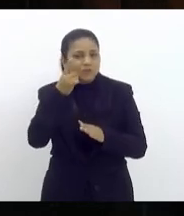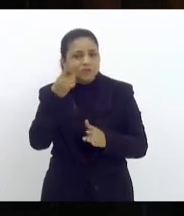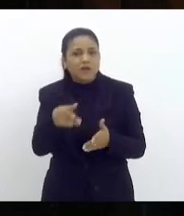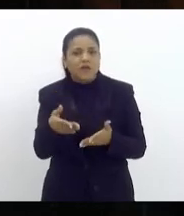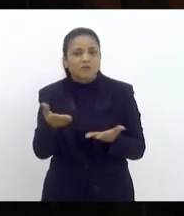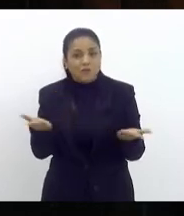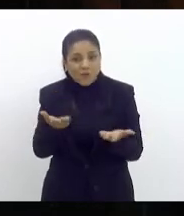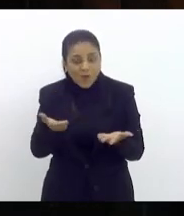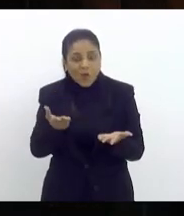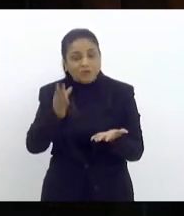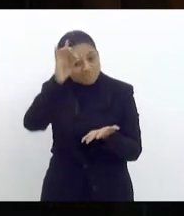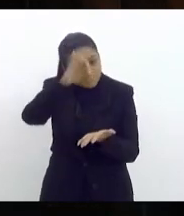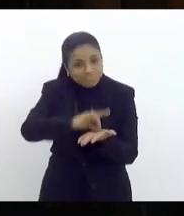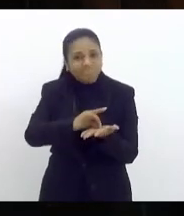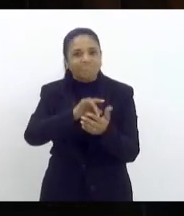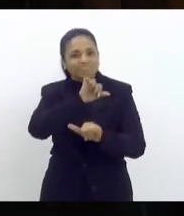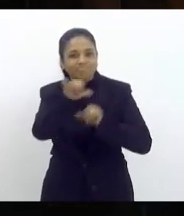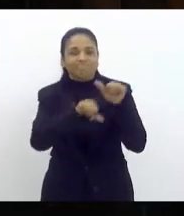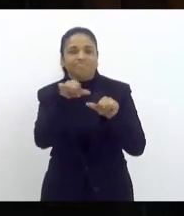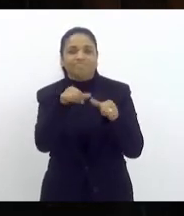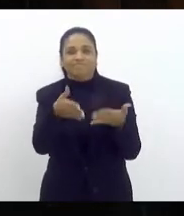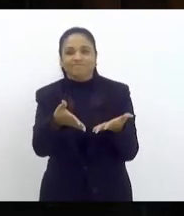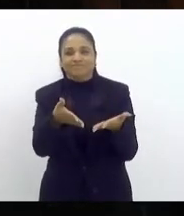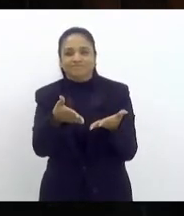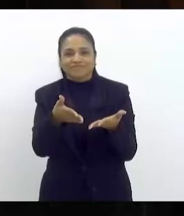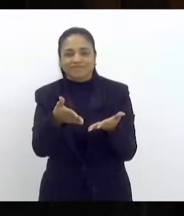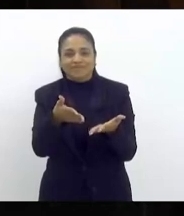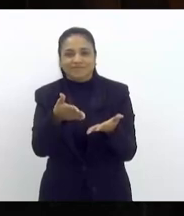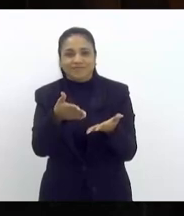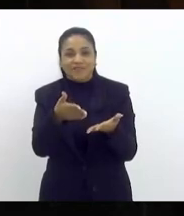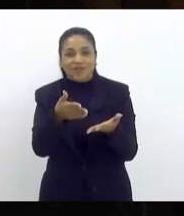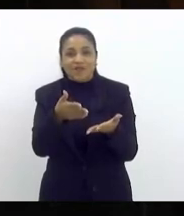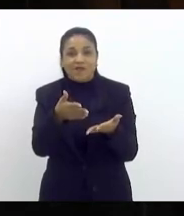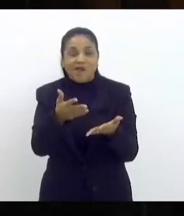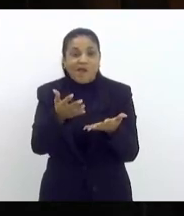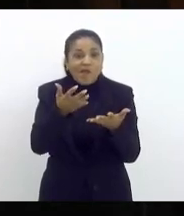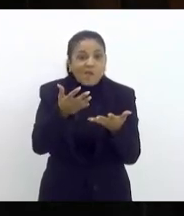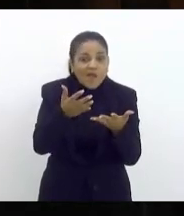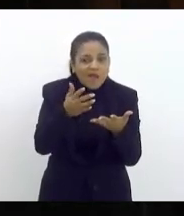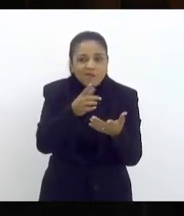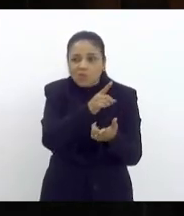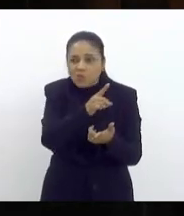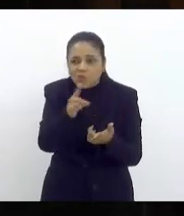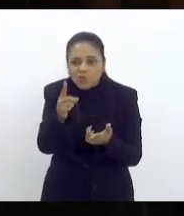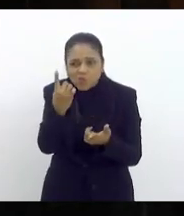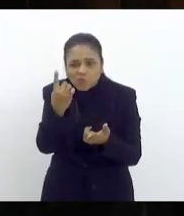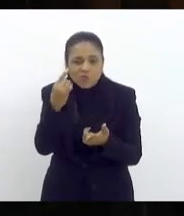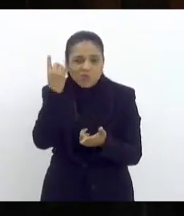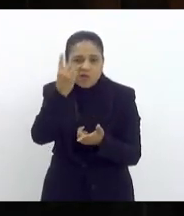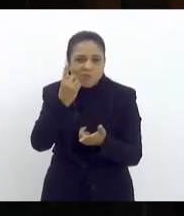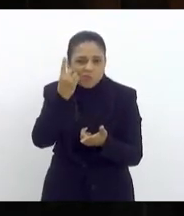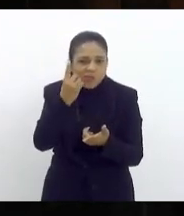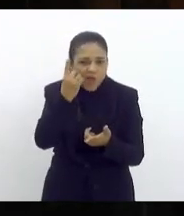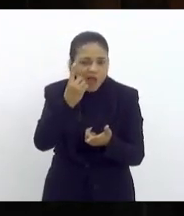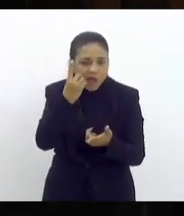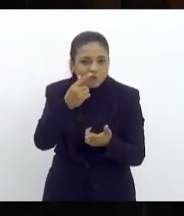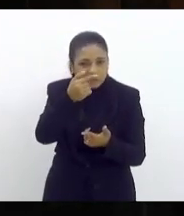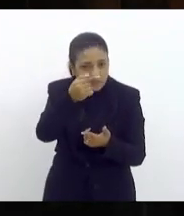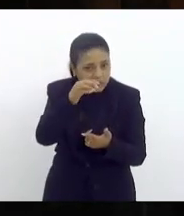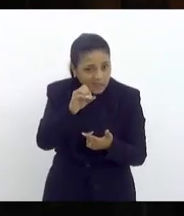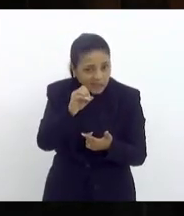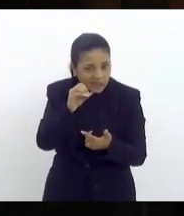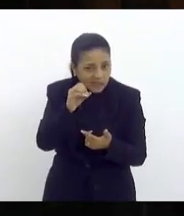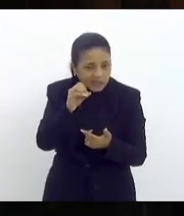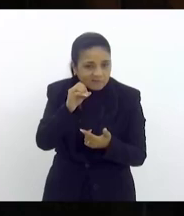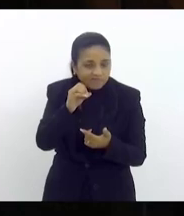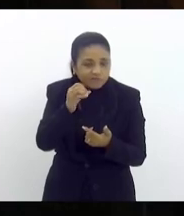e aí e aí eu quero ver se tem algum deputado aqui entre os colegas entre os 70 que